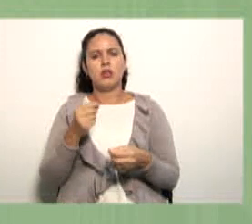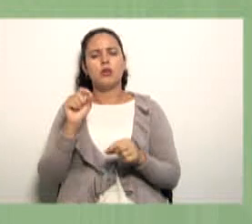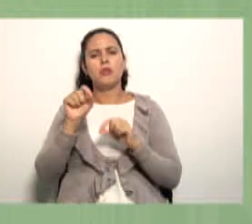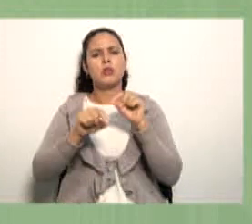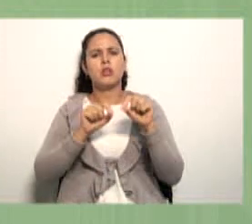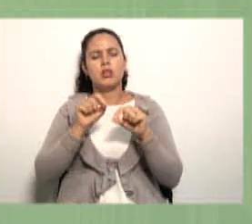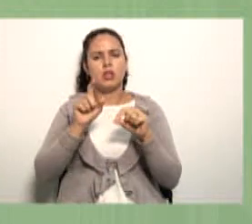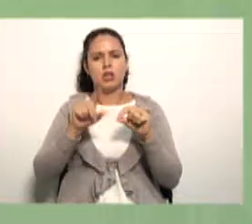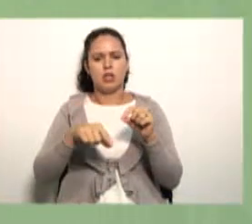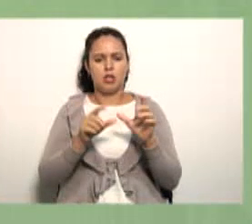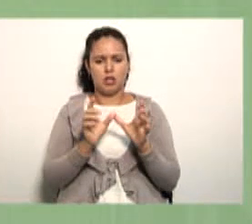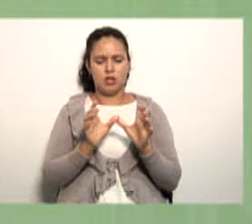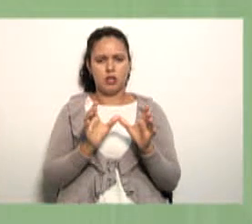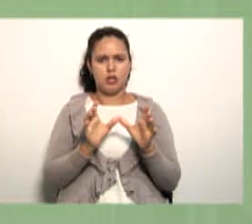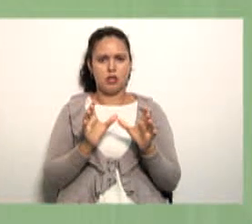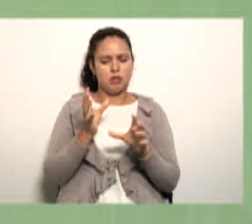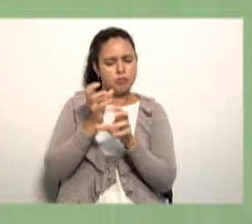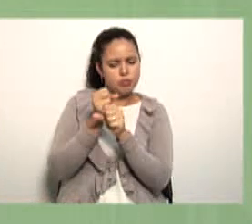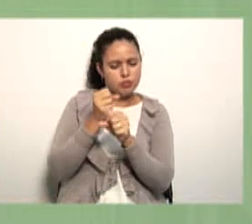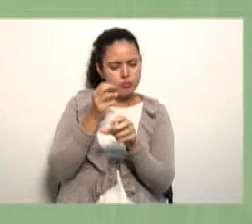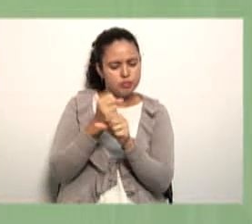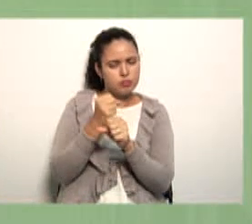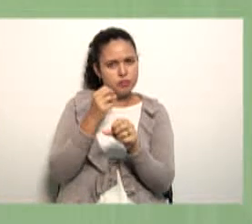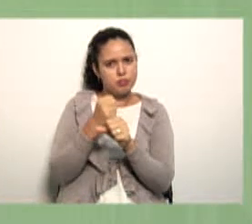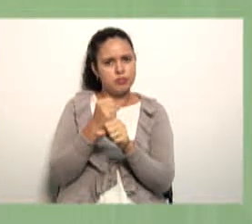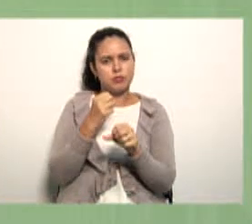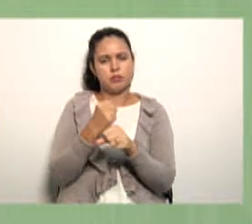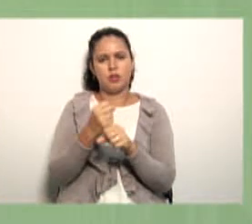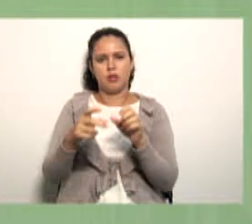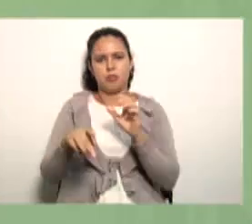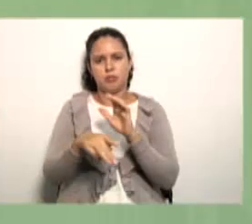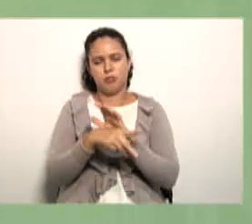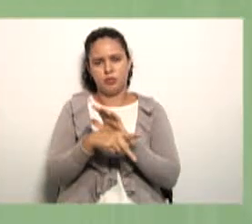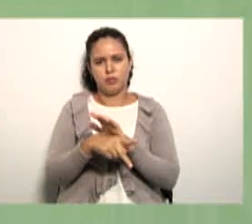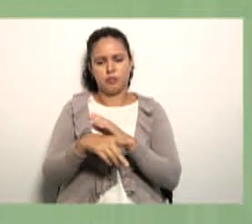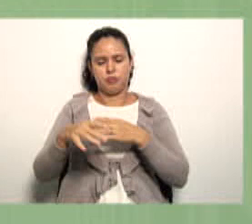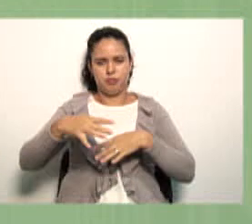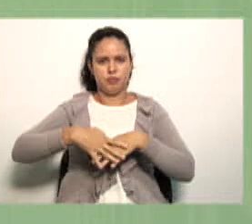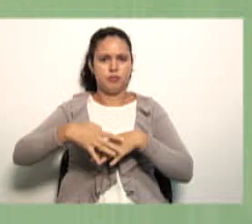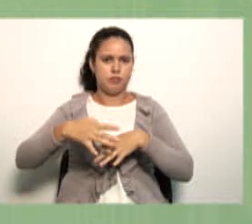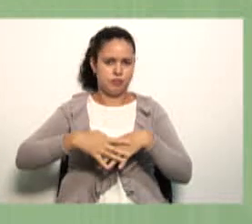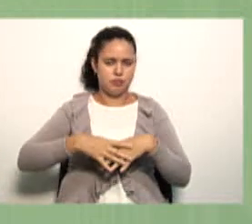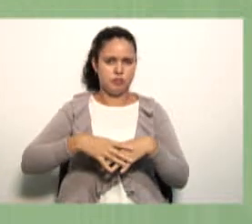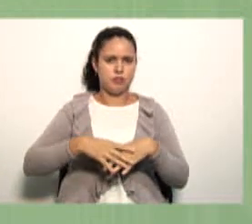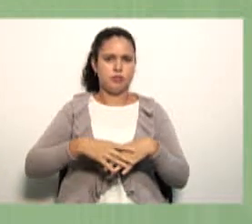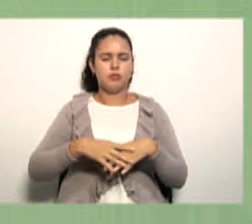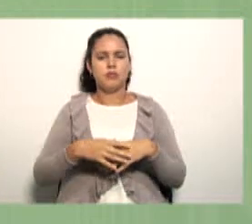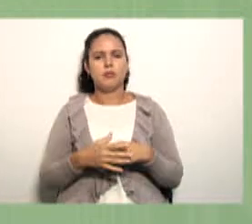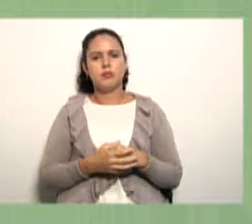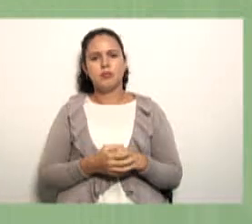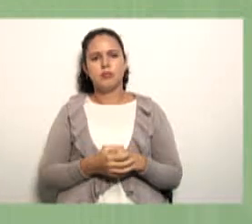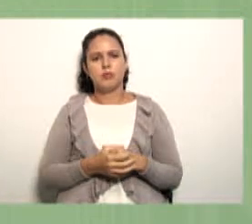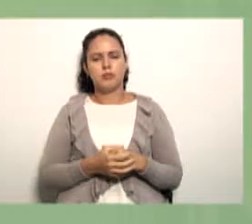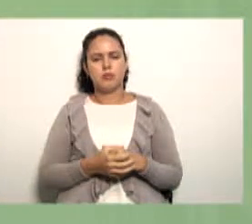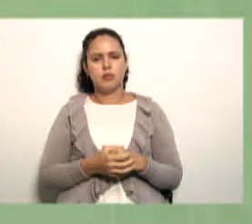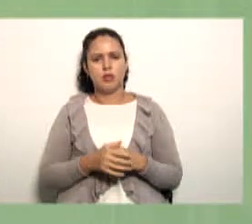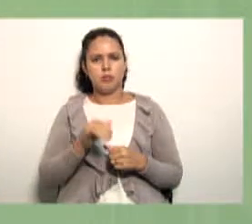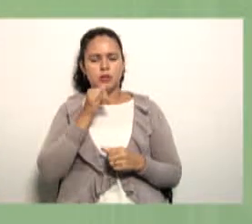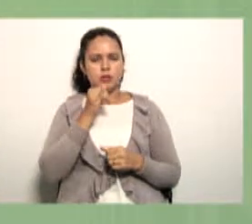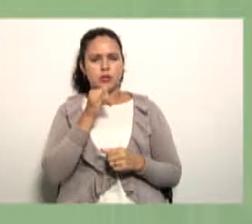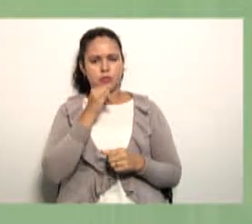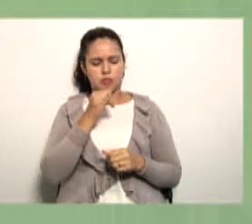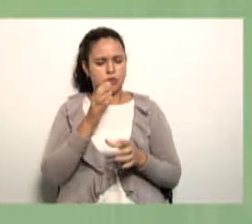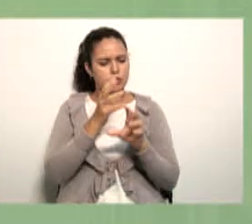grandes somatórias. Vocês já estudaram na matemática, quando a gente usa esse símbolo assim de somatória? Eles são grandes somatórias. Somatórias da produção